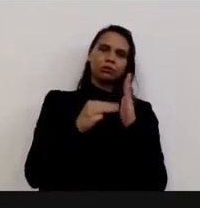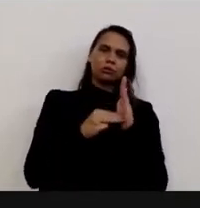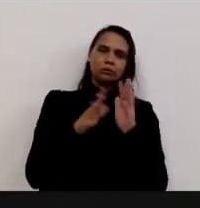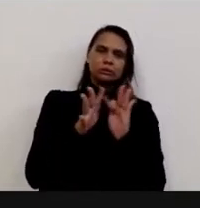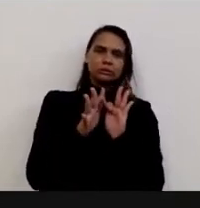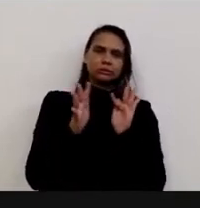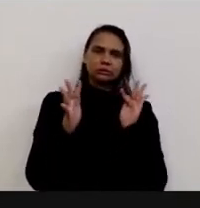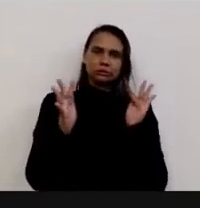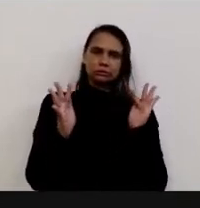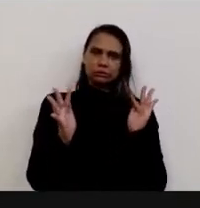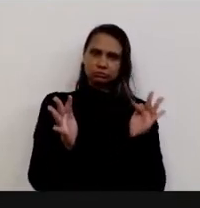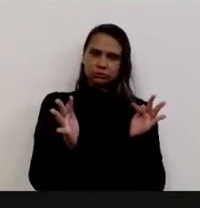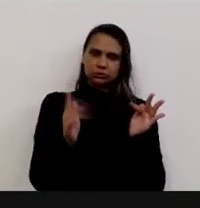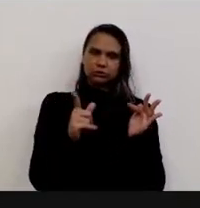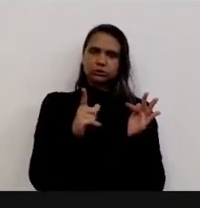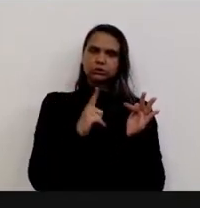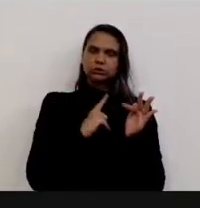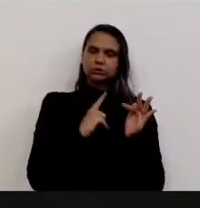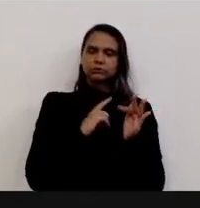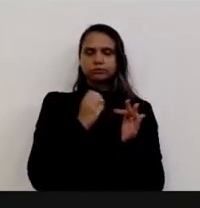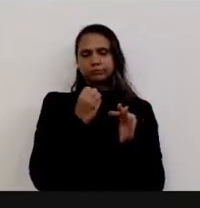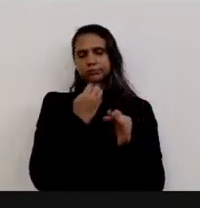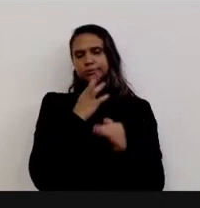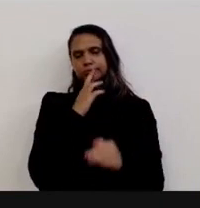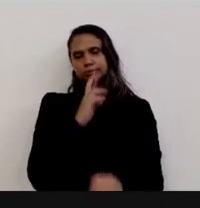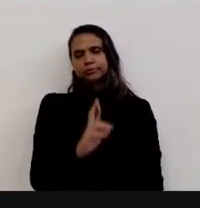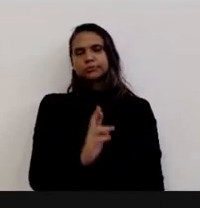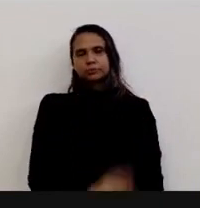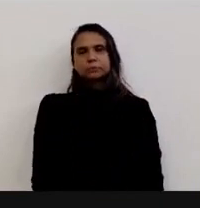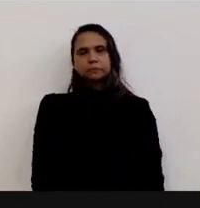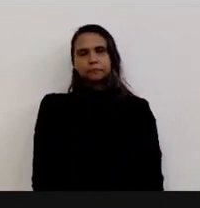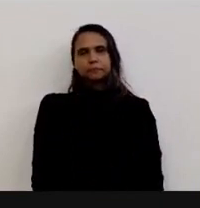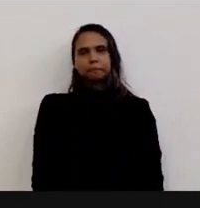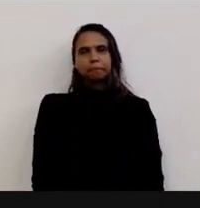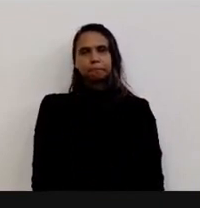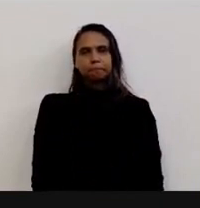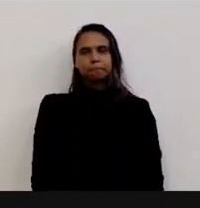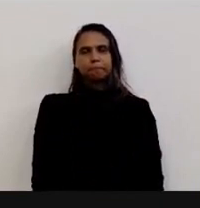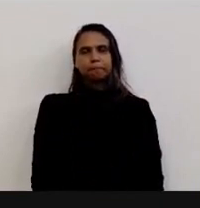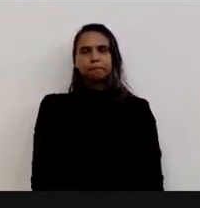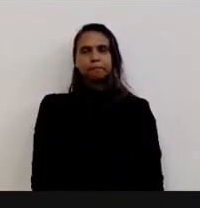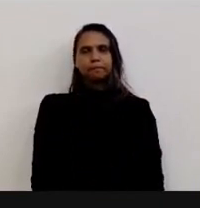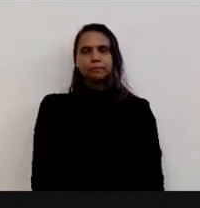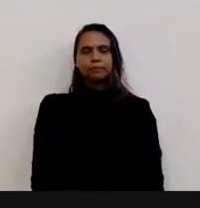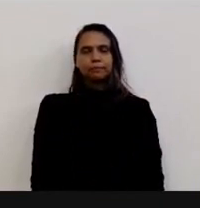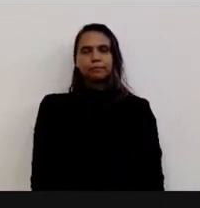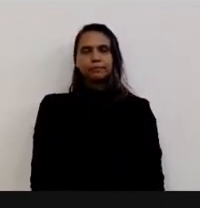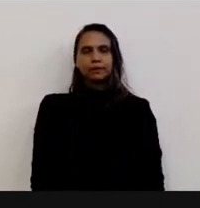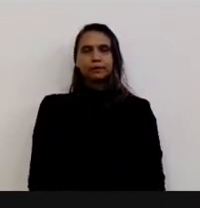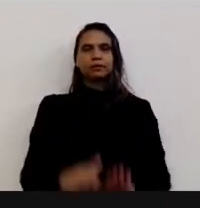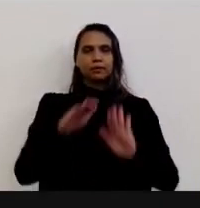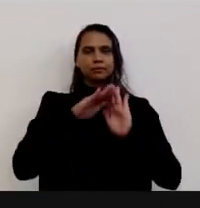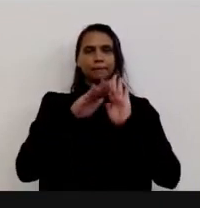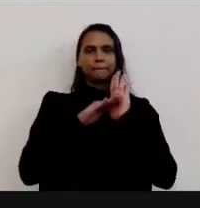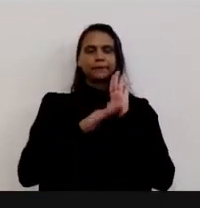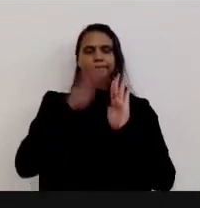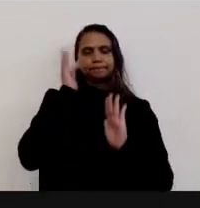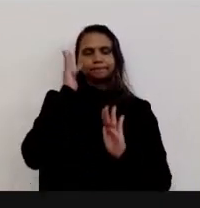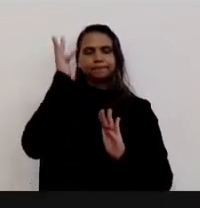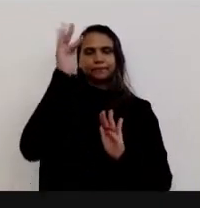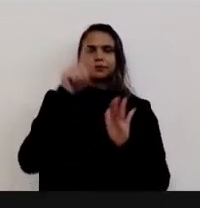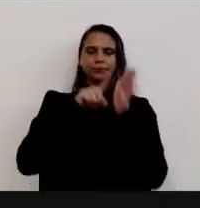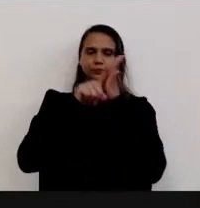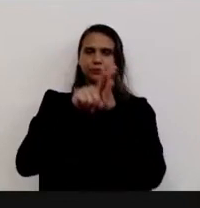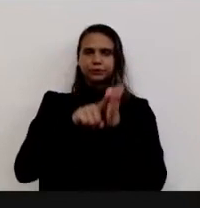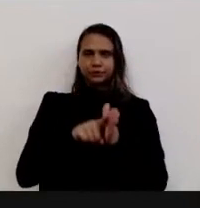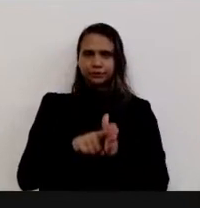né? Ele teve um bom resultado. Então, as etapas futuras de pesquisa é criar modelos para eleições